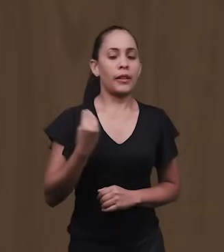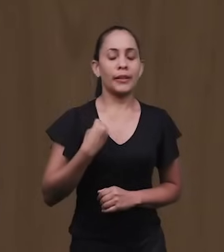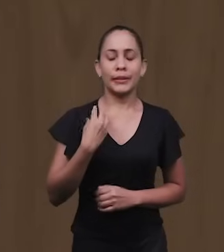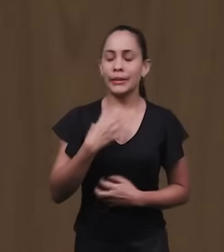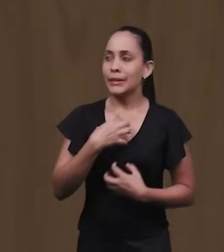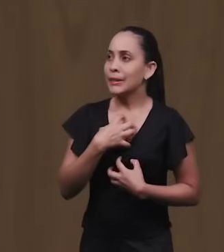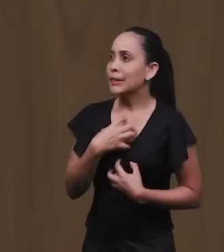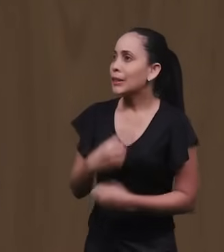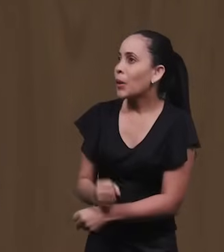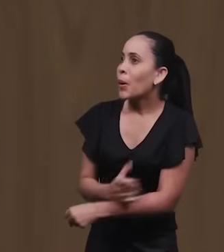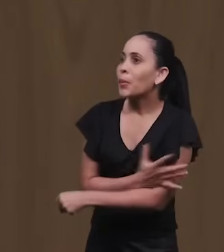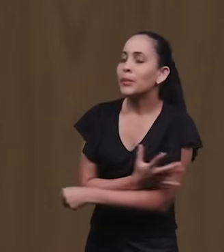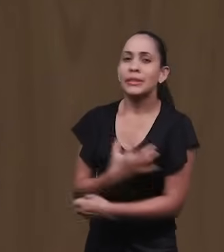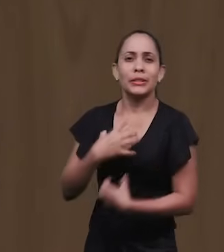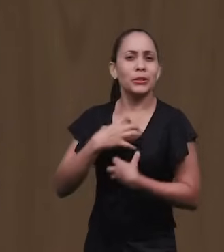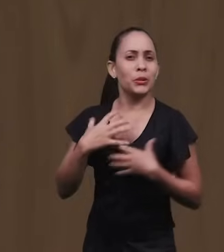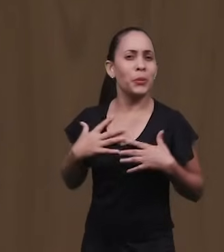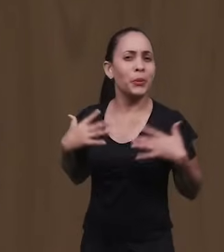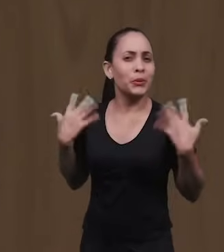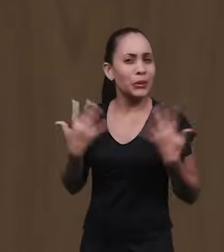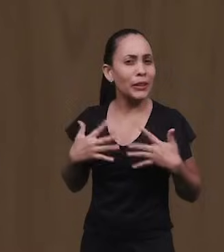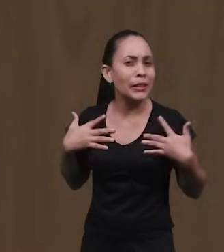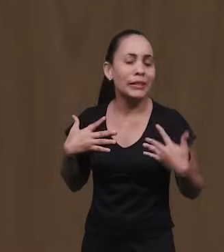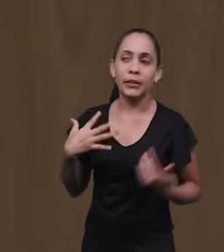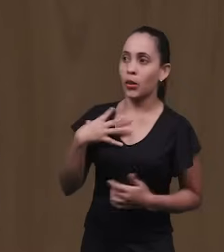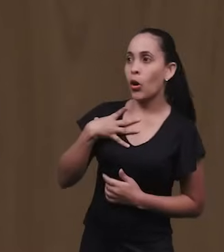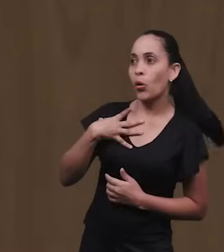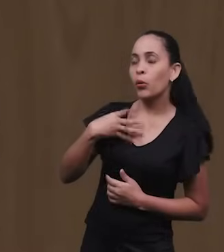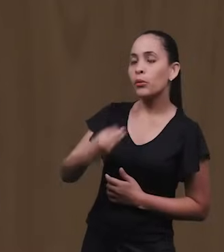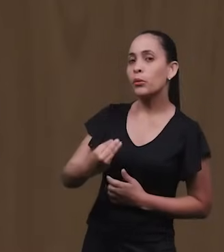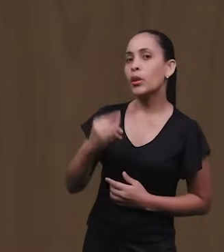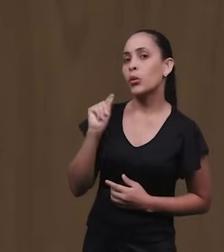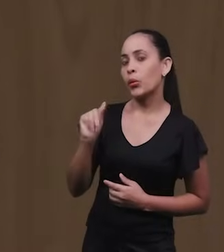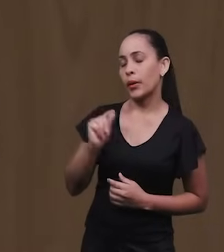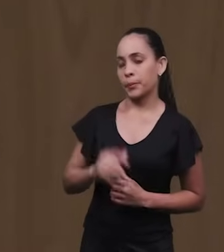muita emoção, chorando, muita alegria. O filho